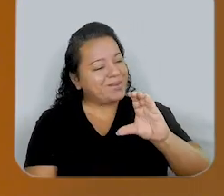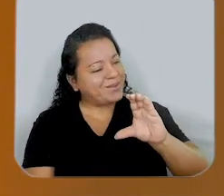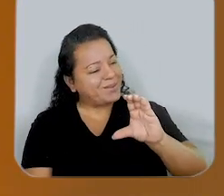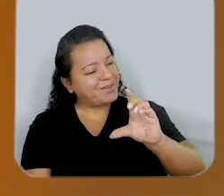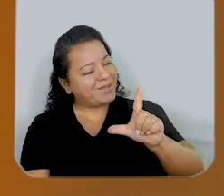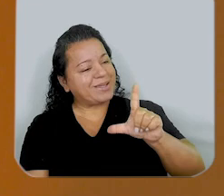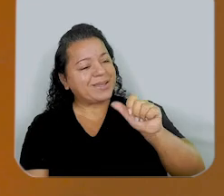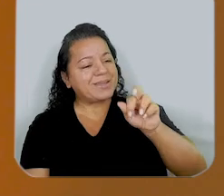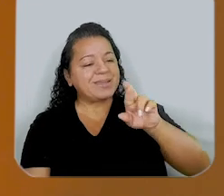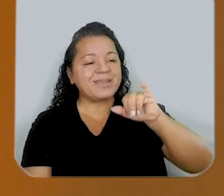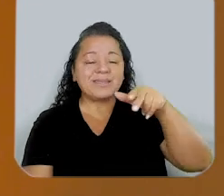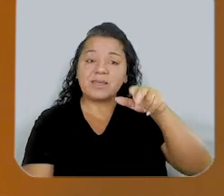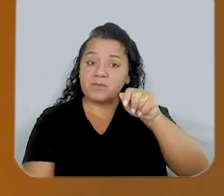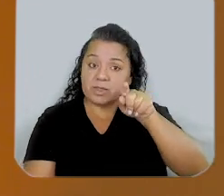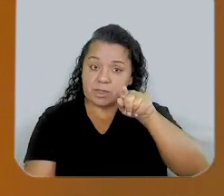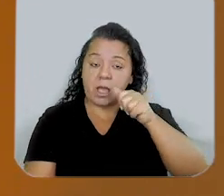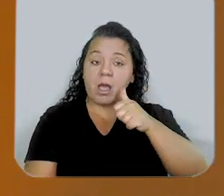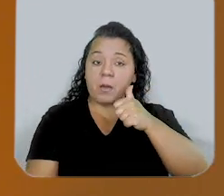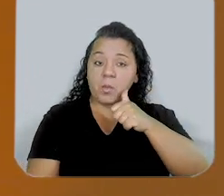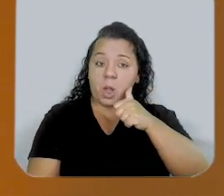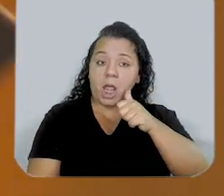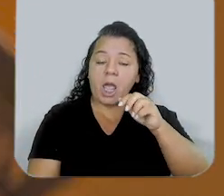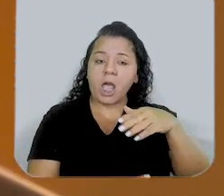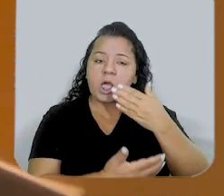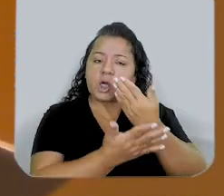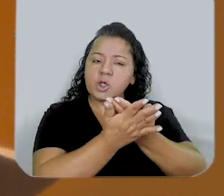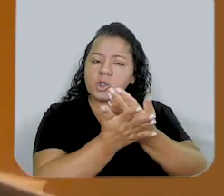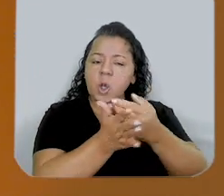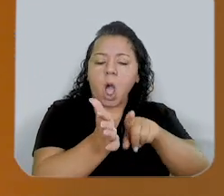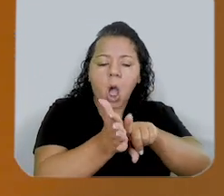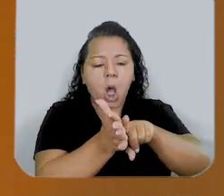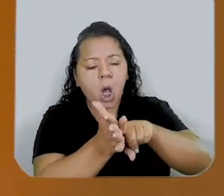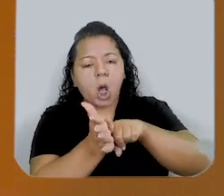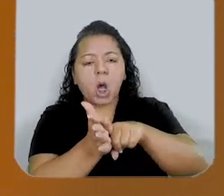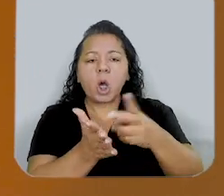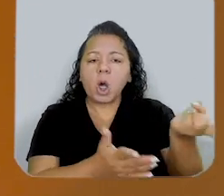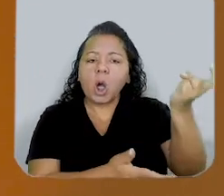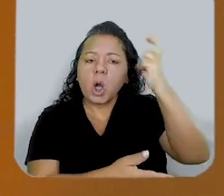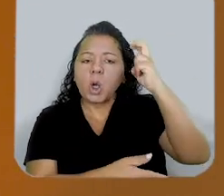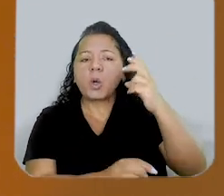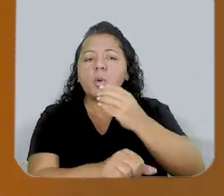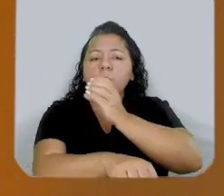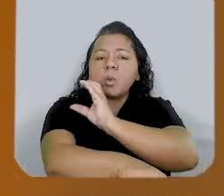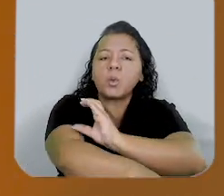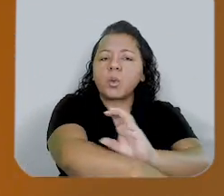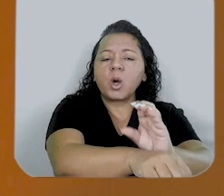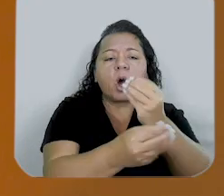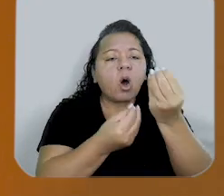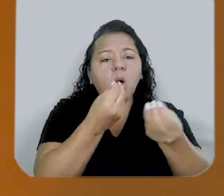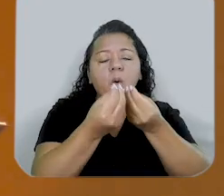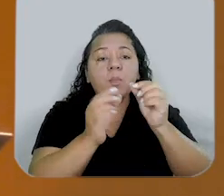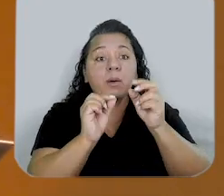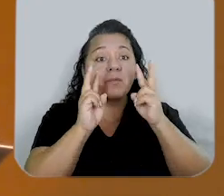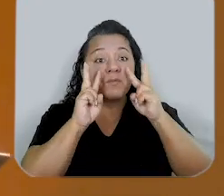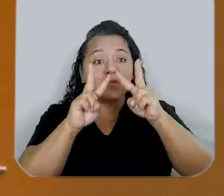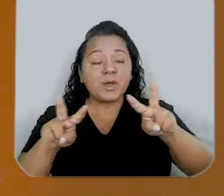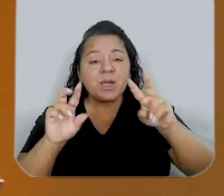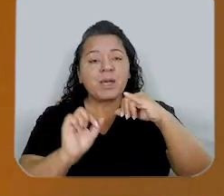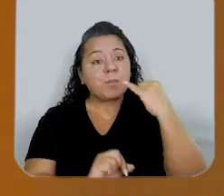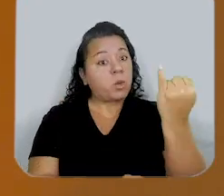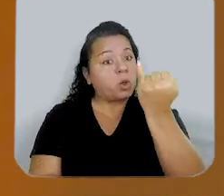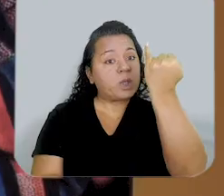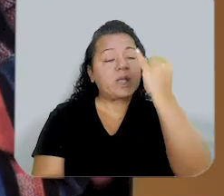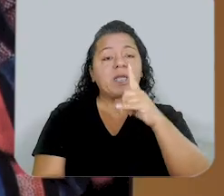Clarinda, você como uma mulher estudiosa, né, das culturas e sobretudo da tua cultura, como que é para você ver a importância dos rios assim